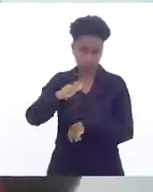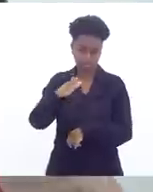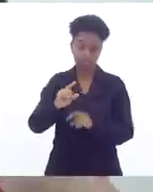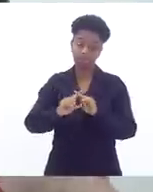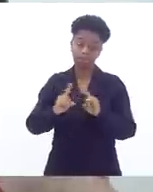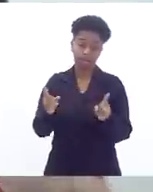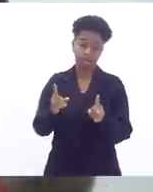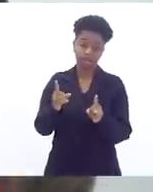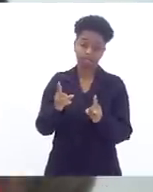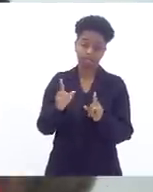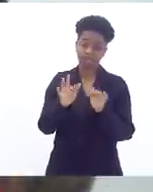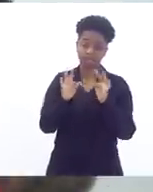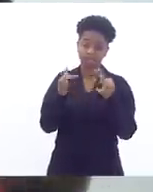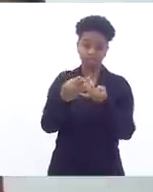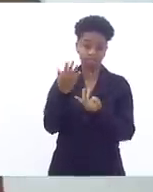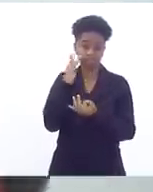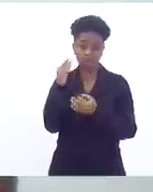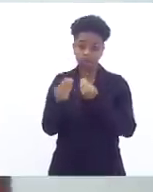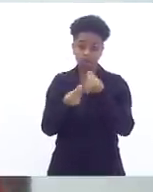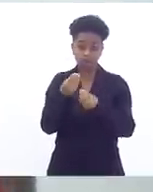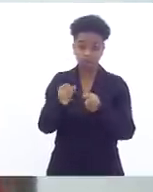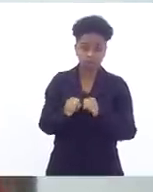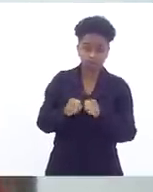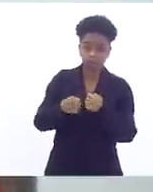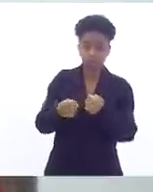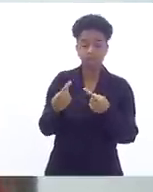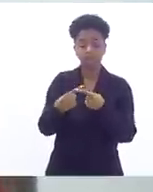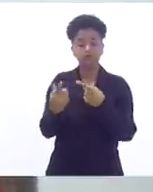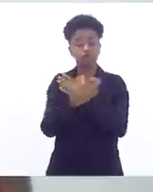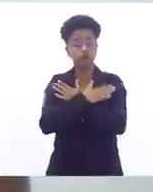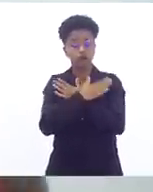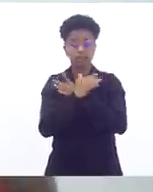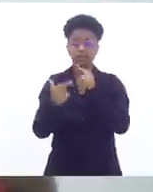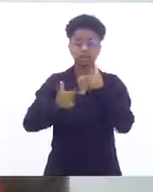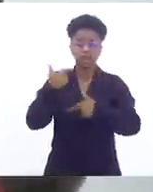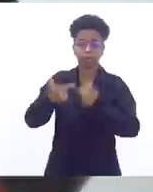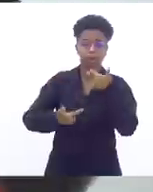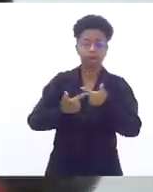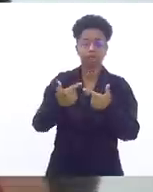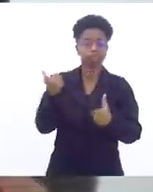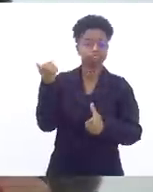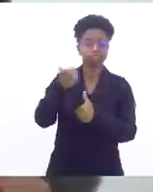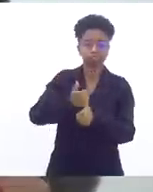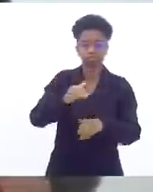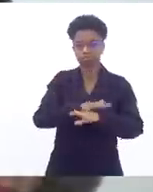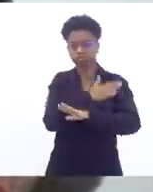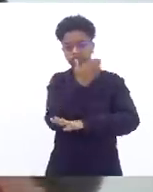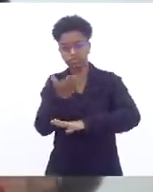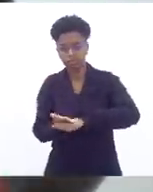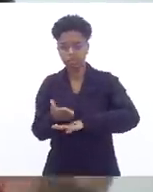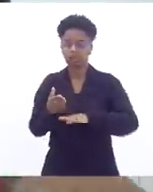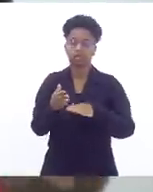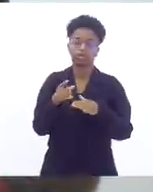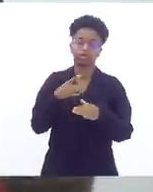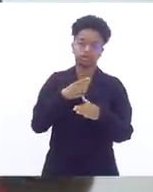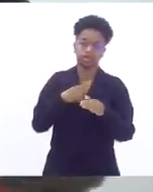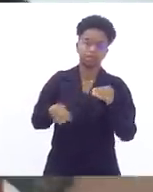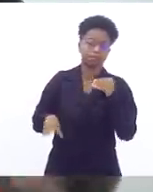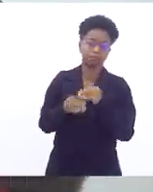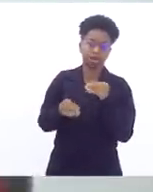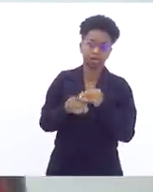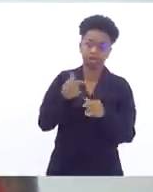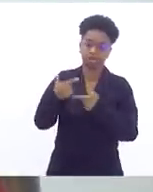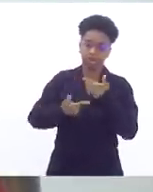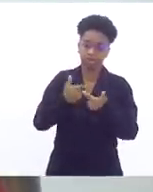que sabe lá o que ele fazia para ele manter ele se dedicava na folga dele para trabalhar em cima do serviço regime medicional de serviço